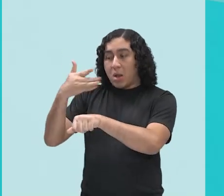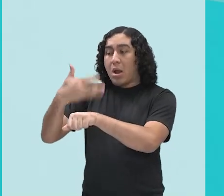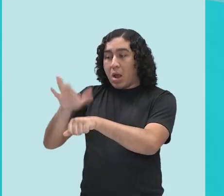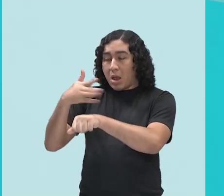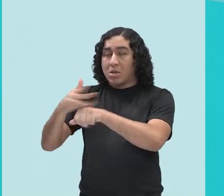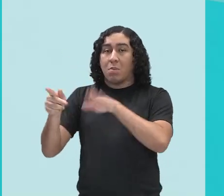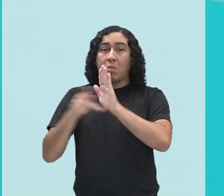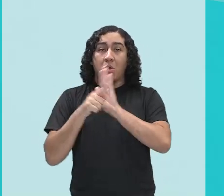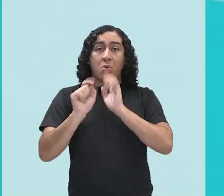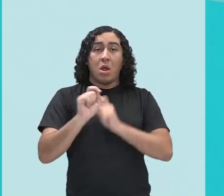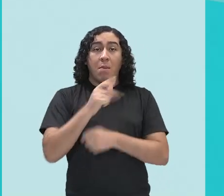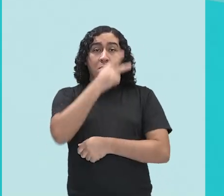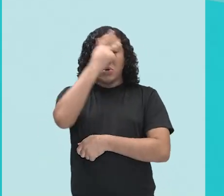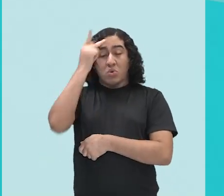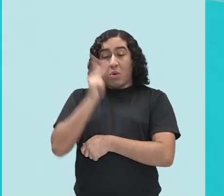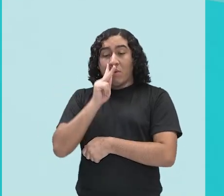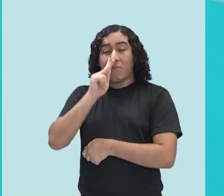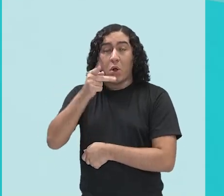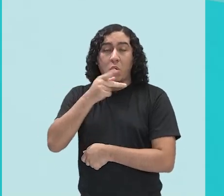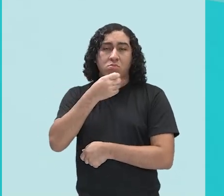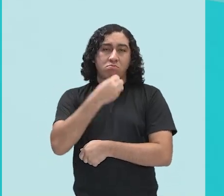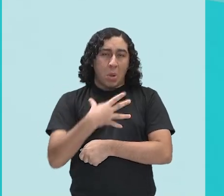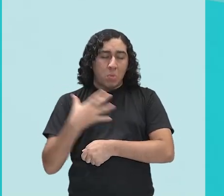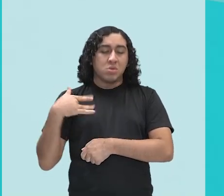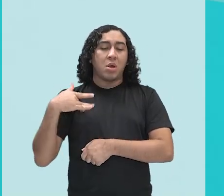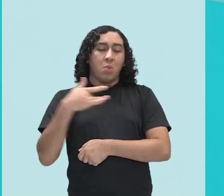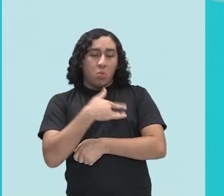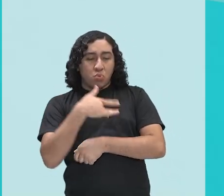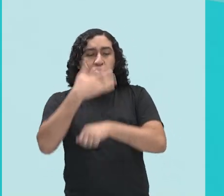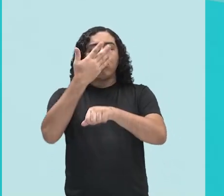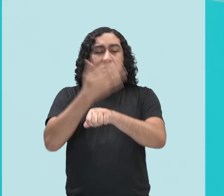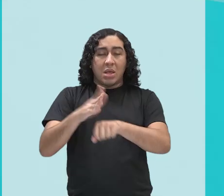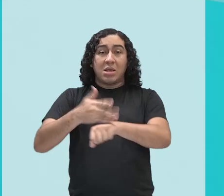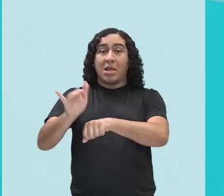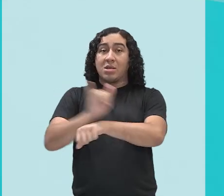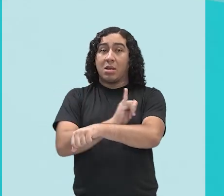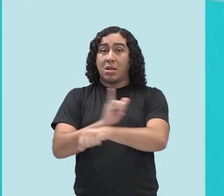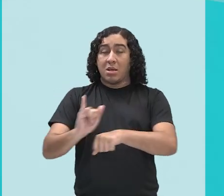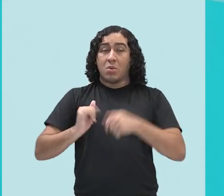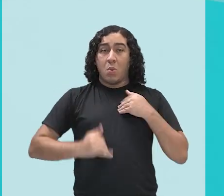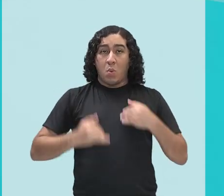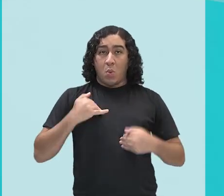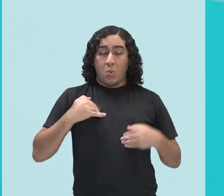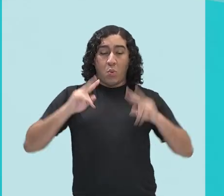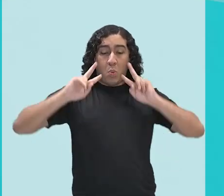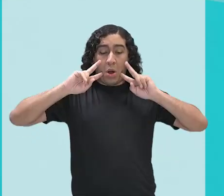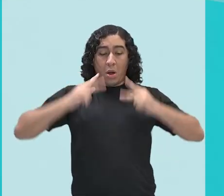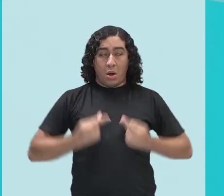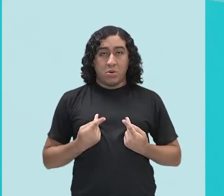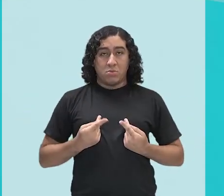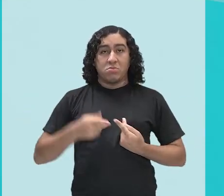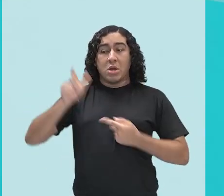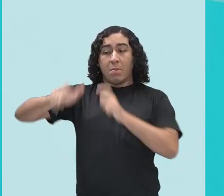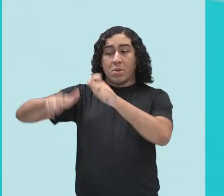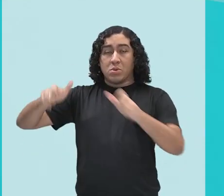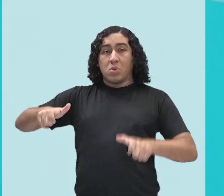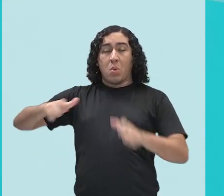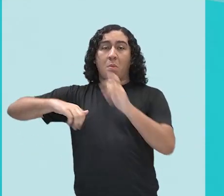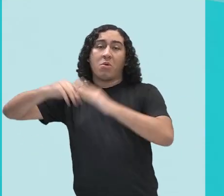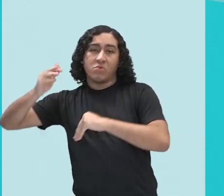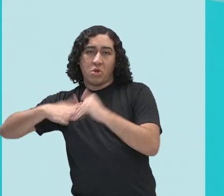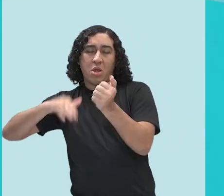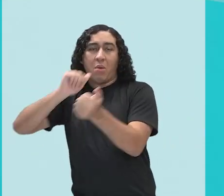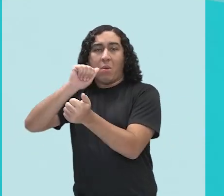usados para fortalecer, preparar, aprimorar o corpo humano, o corpo do atleta, o corpo do